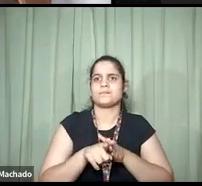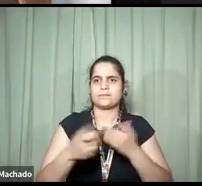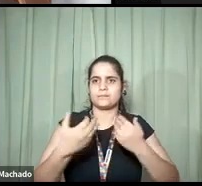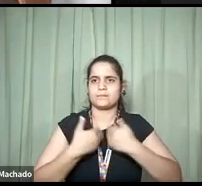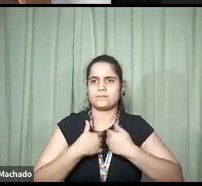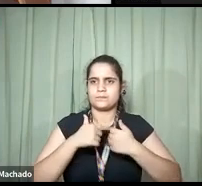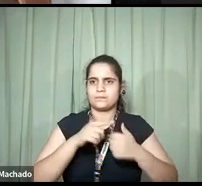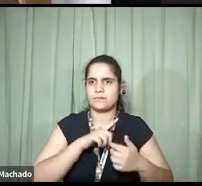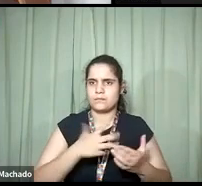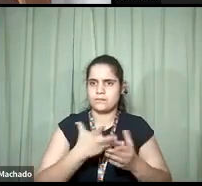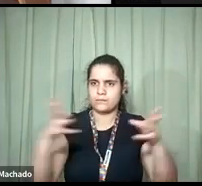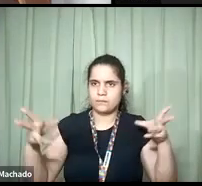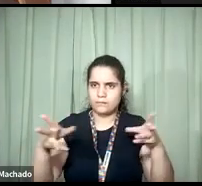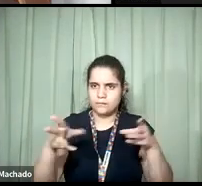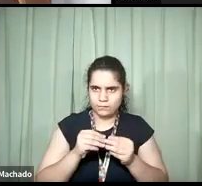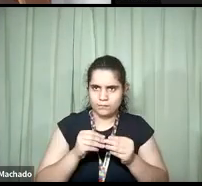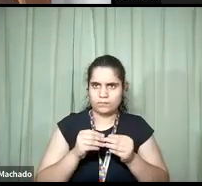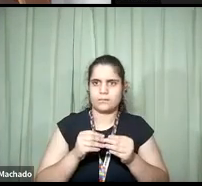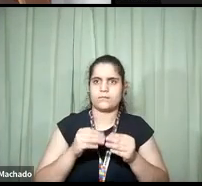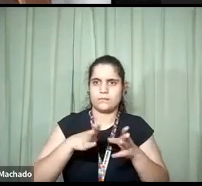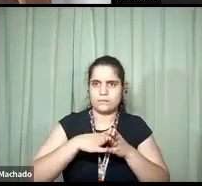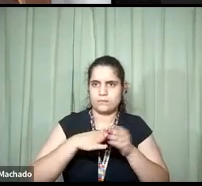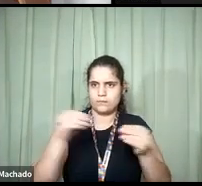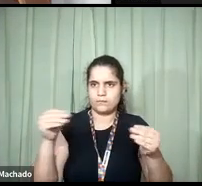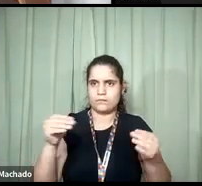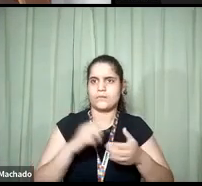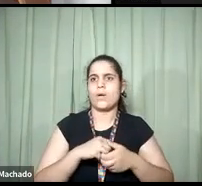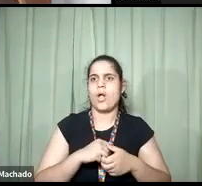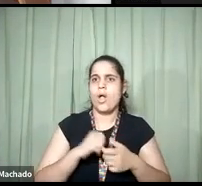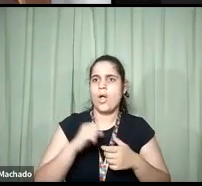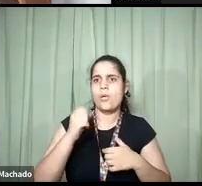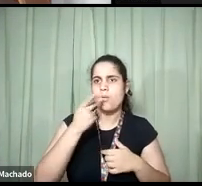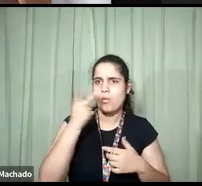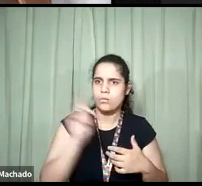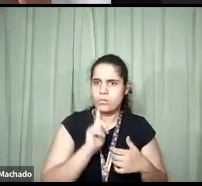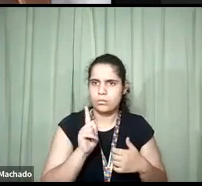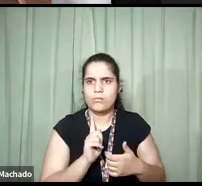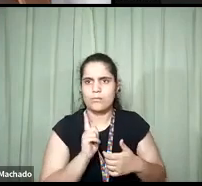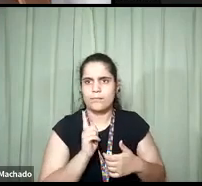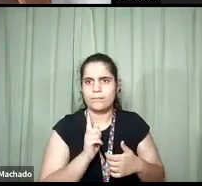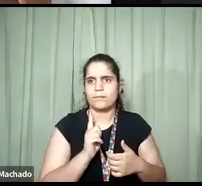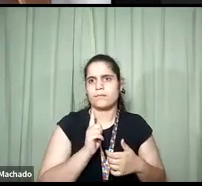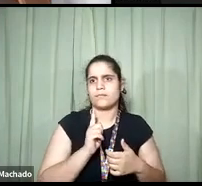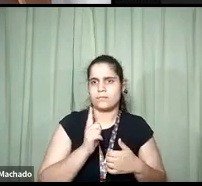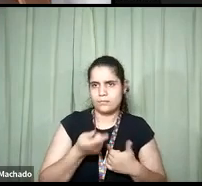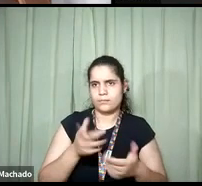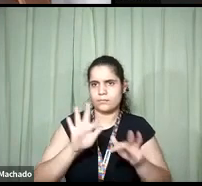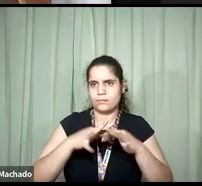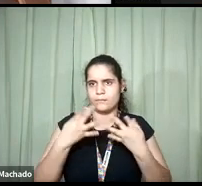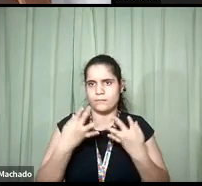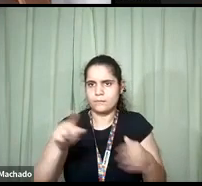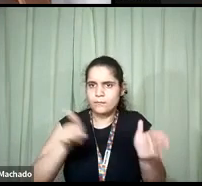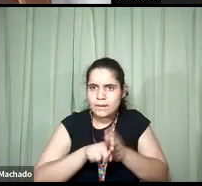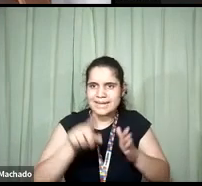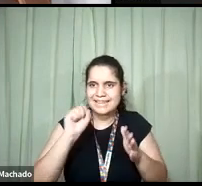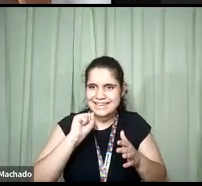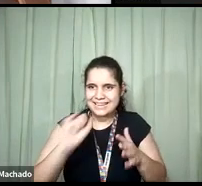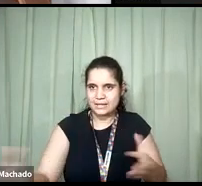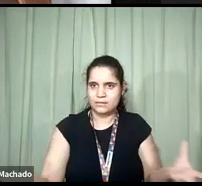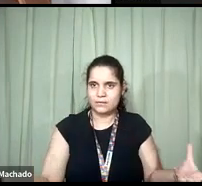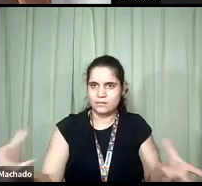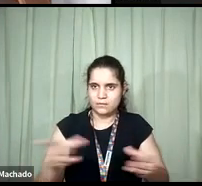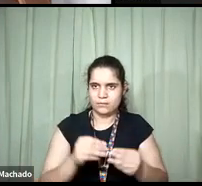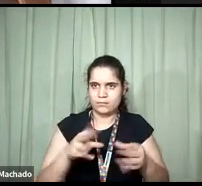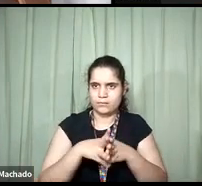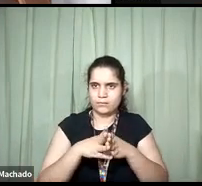cura? Bom, todo mundo diz que não, né? Se a família me perguntar se tem cura, não tem